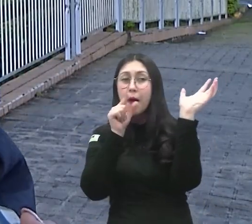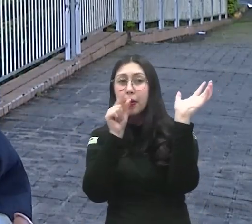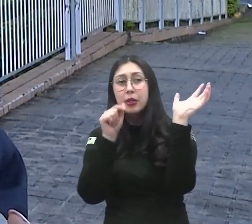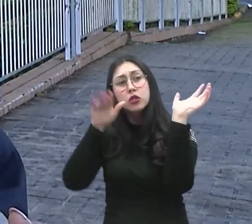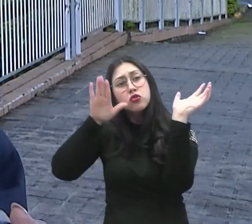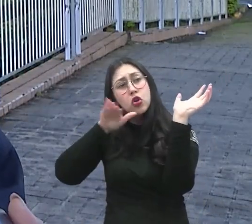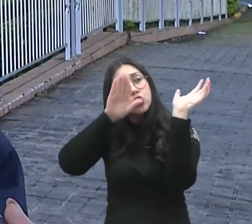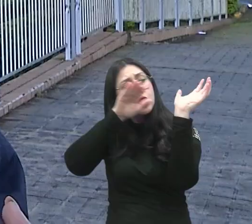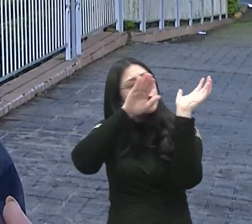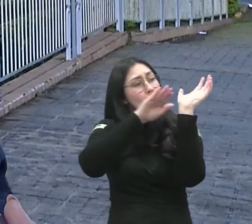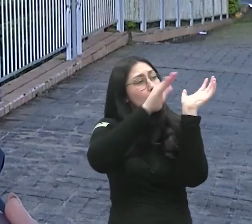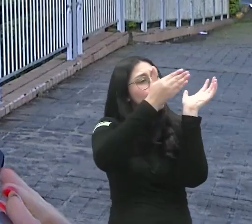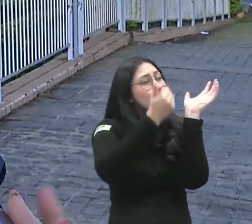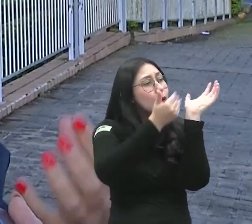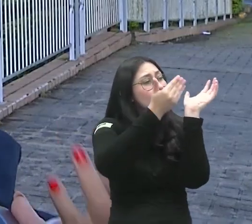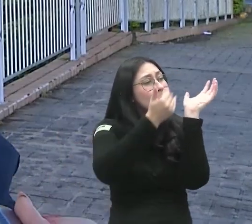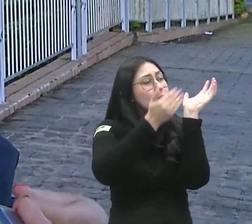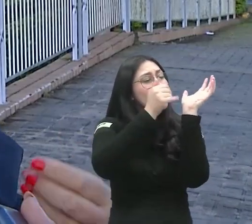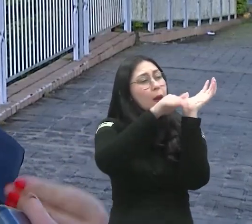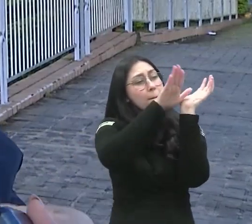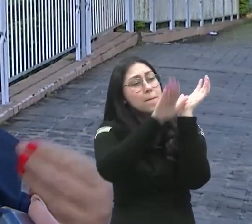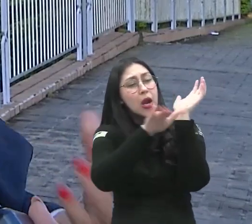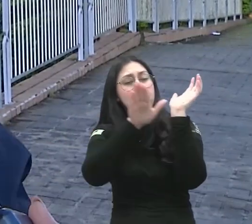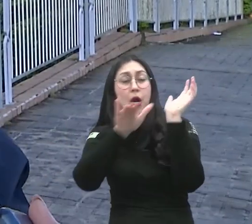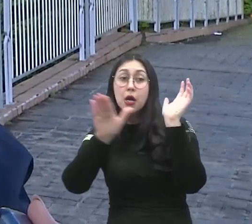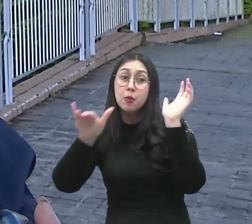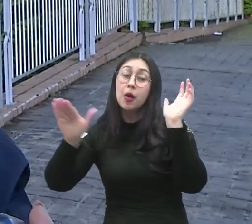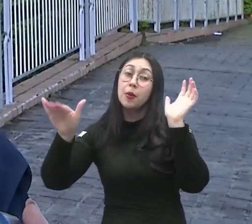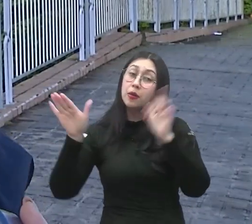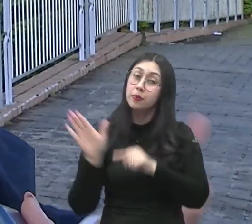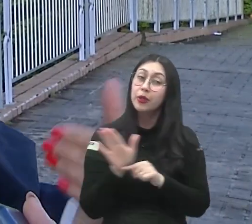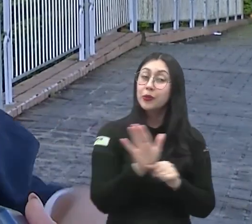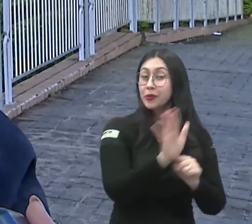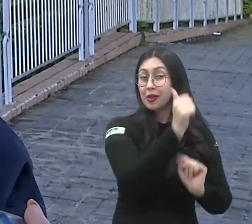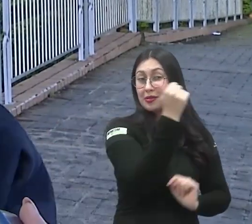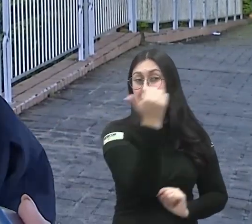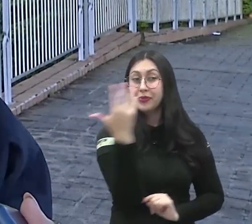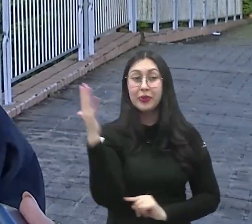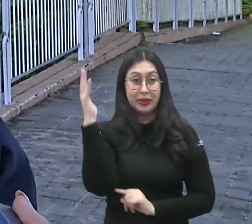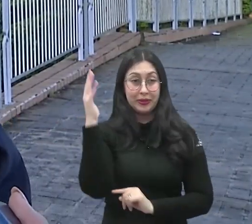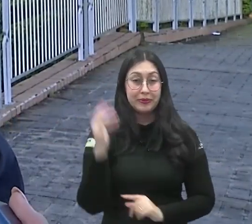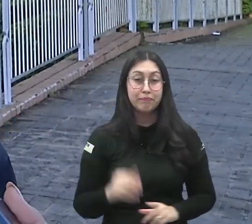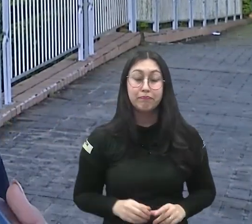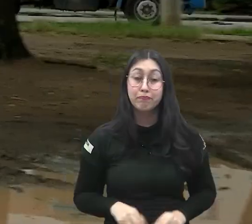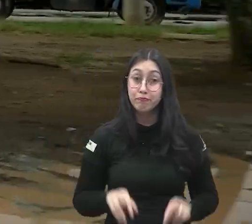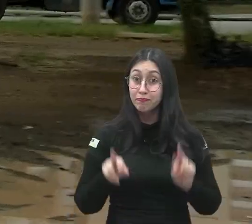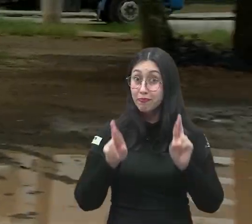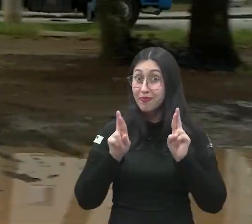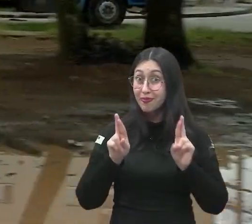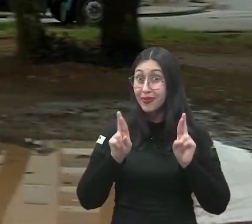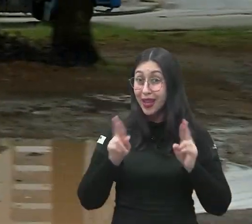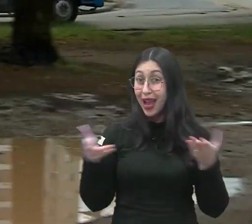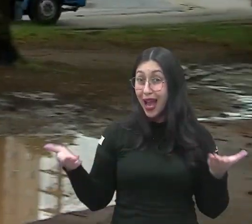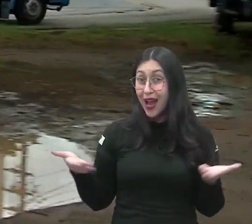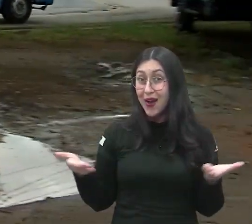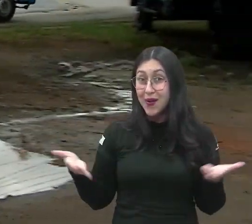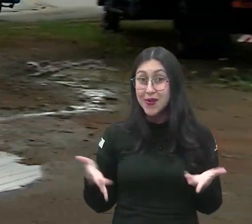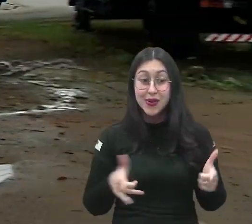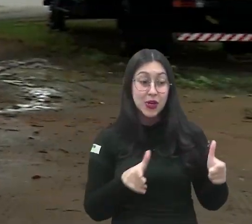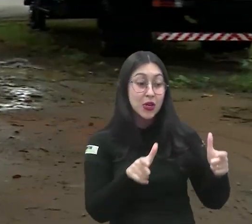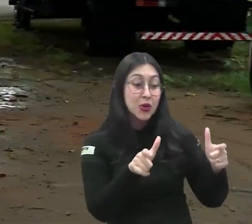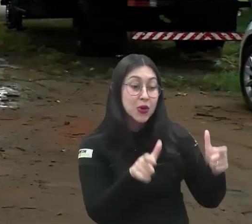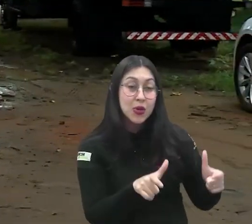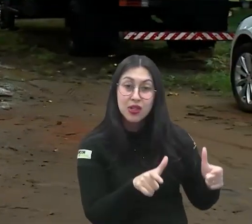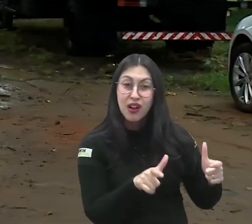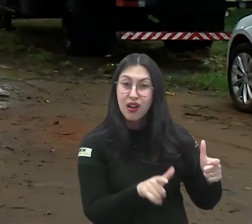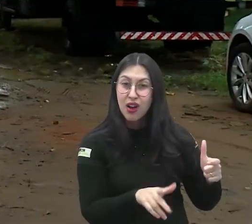um resgate mesmo para a sociedade e para a natureza também. A expectativa agora é